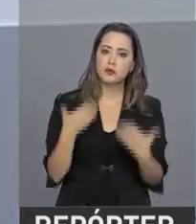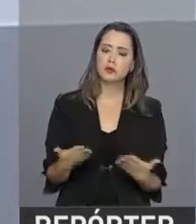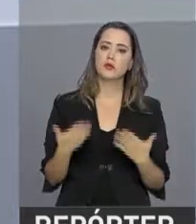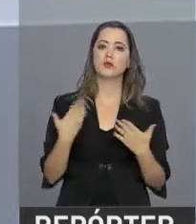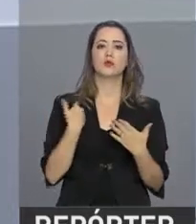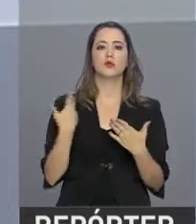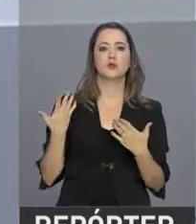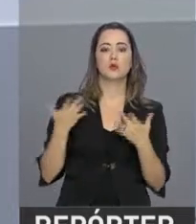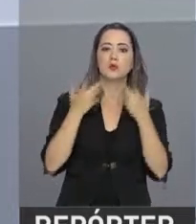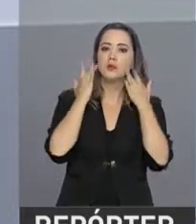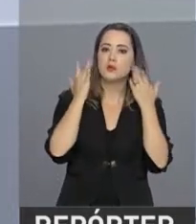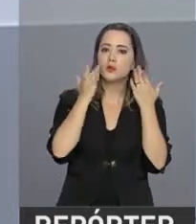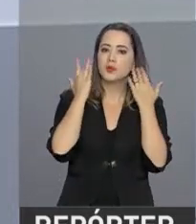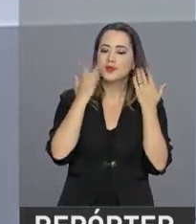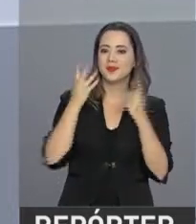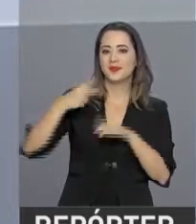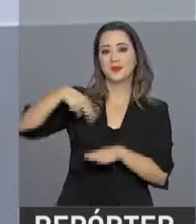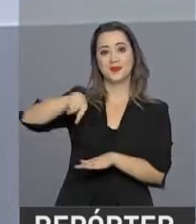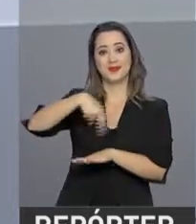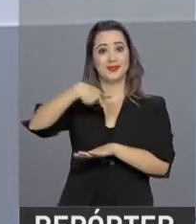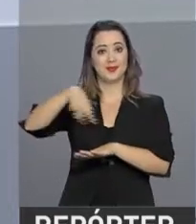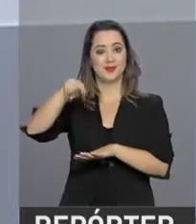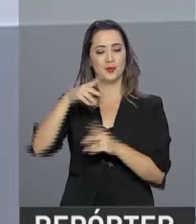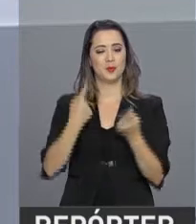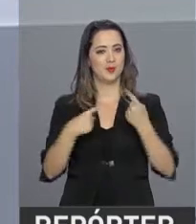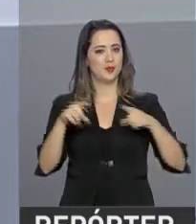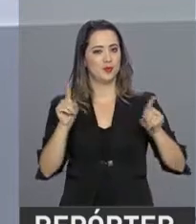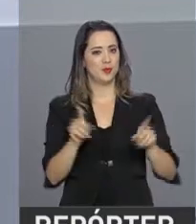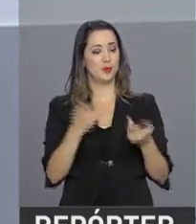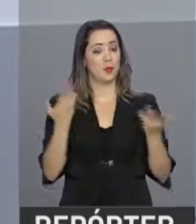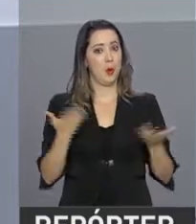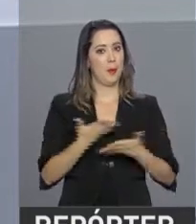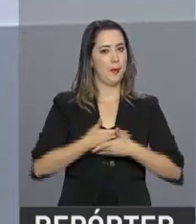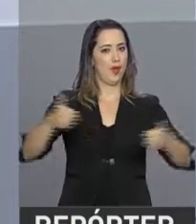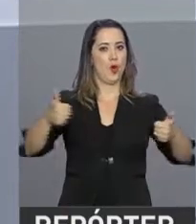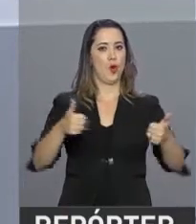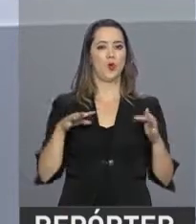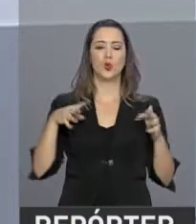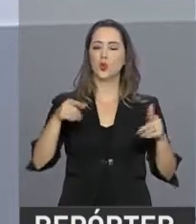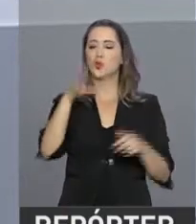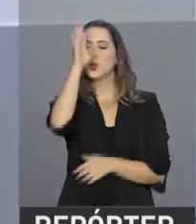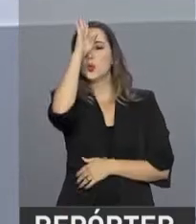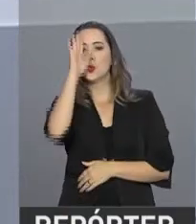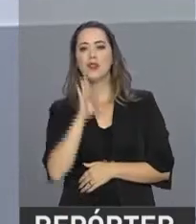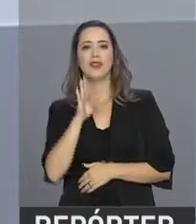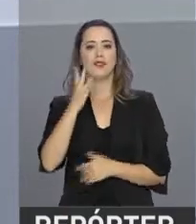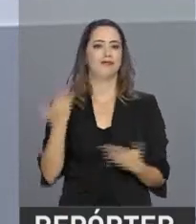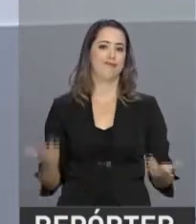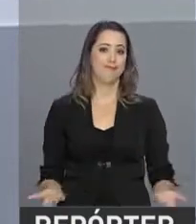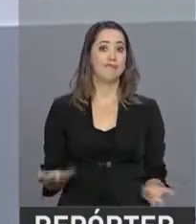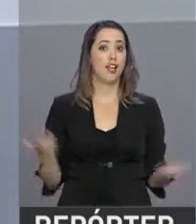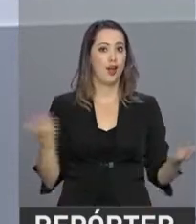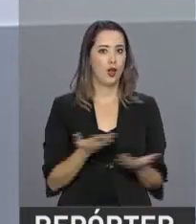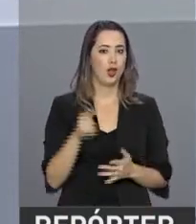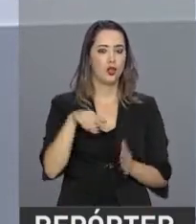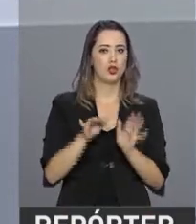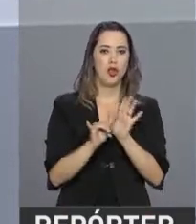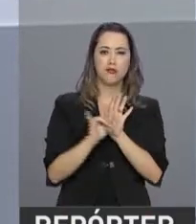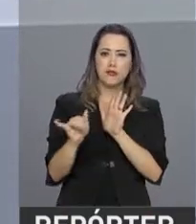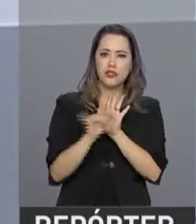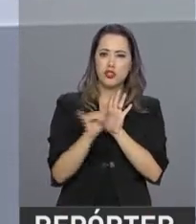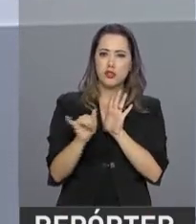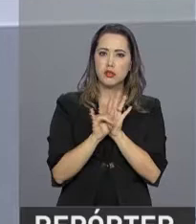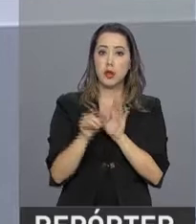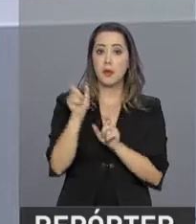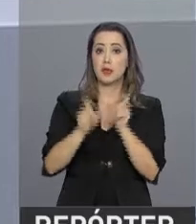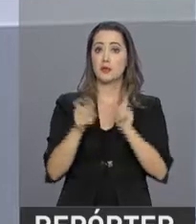grandes eventos, de exposições, teatro, dança e música. E o melhor, tudo de graça. E agora estão abertas as inscrições